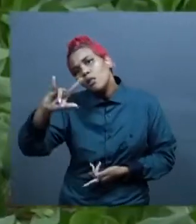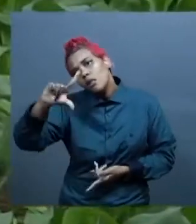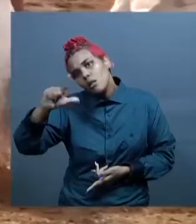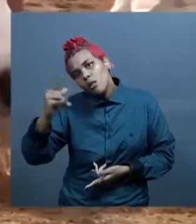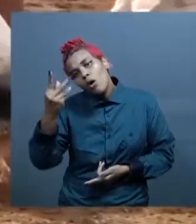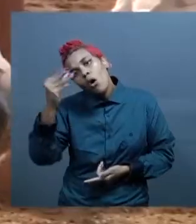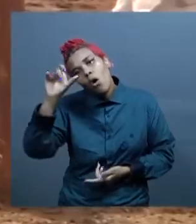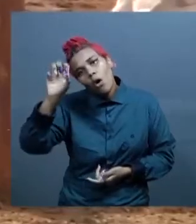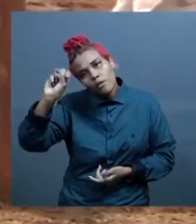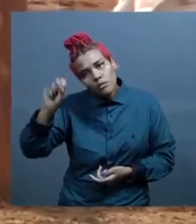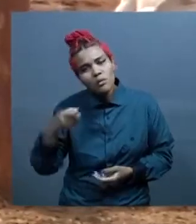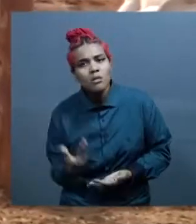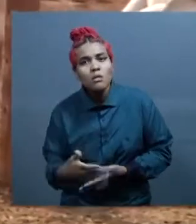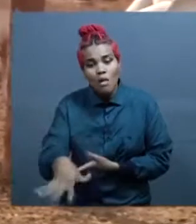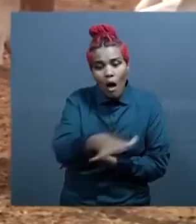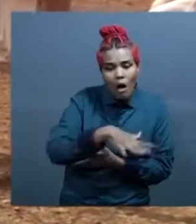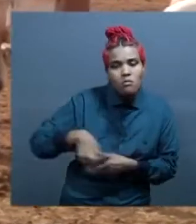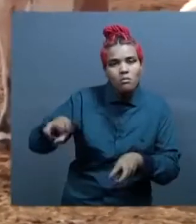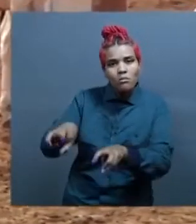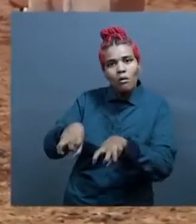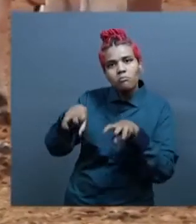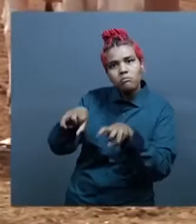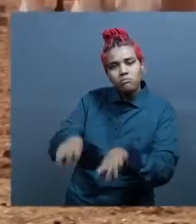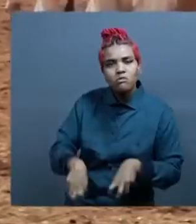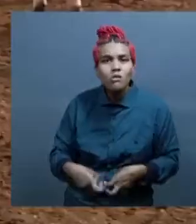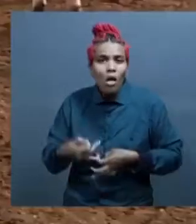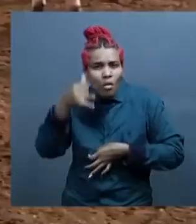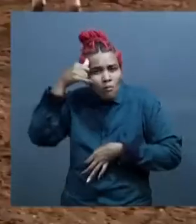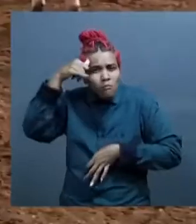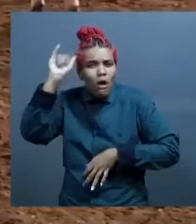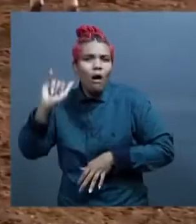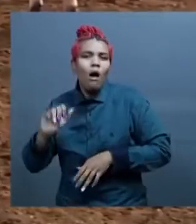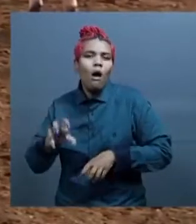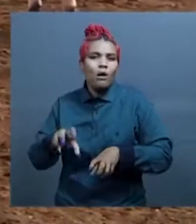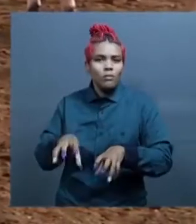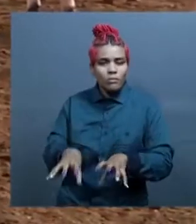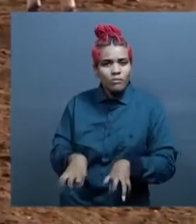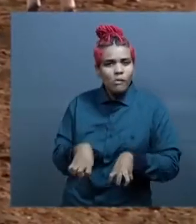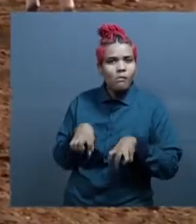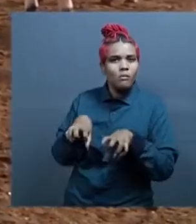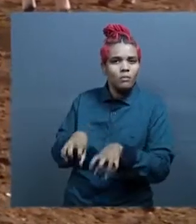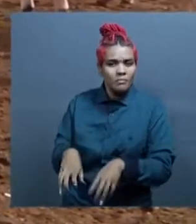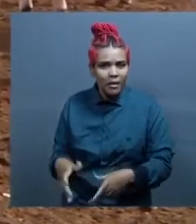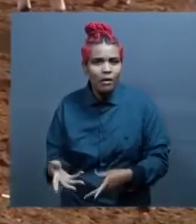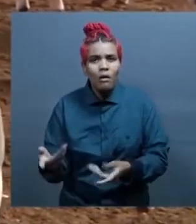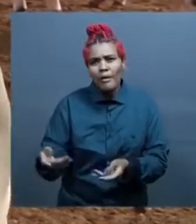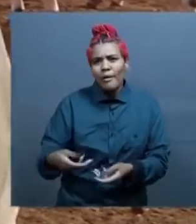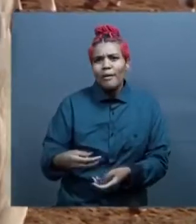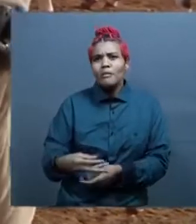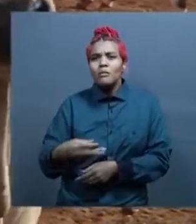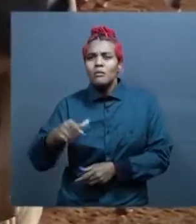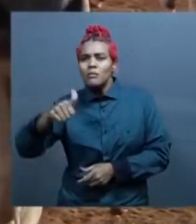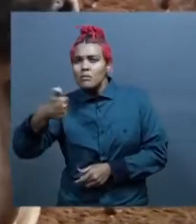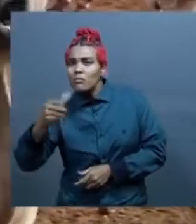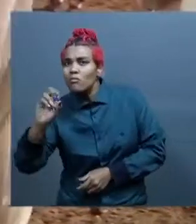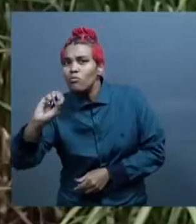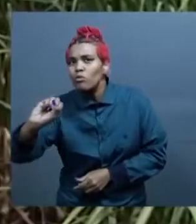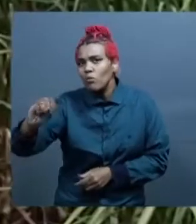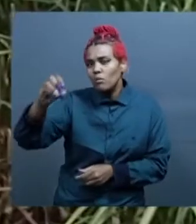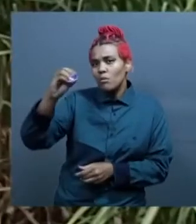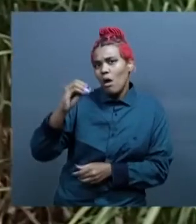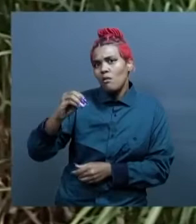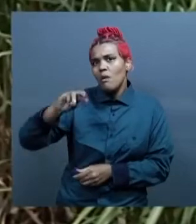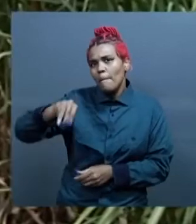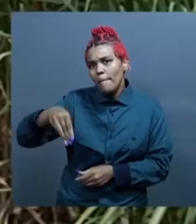a pecuária principalmente a criação de gado utiliza o triplo disso cerca de 180 milhões de hectares